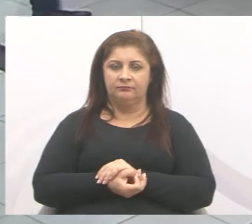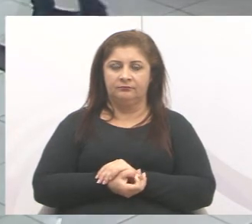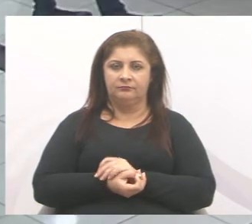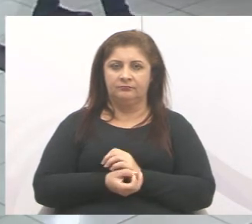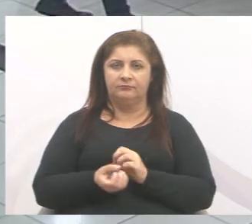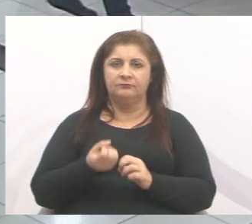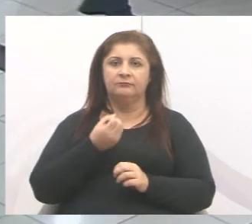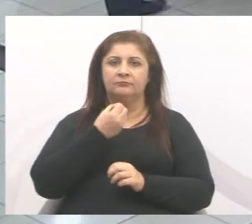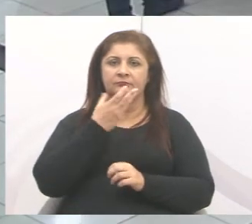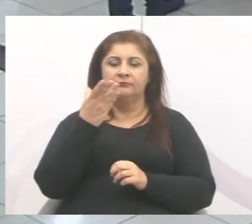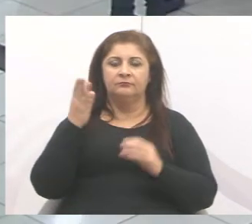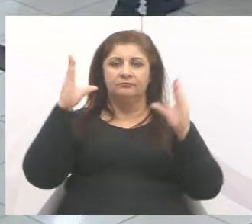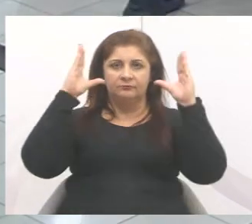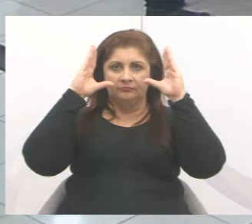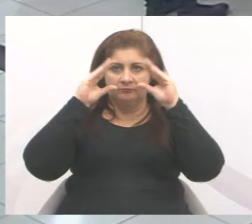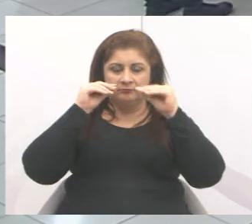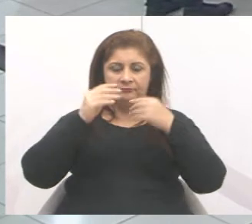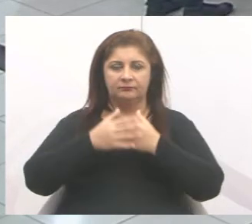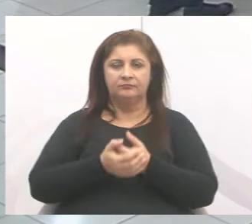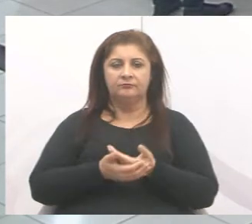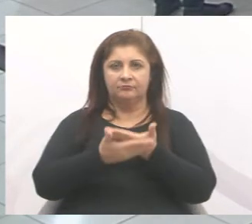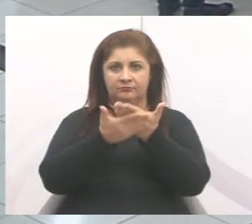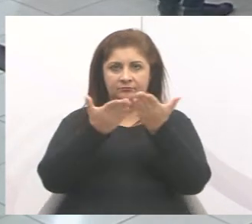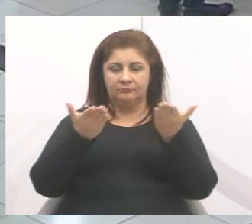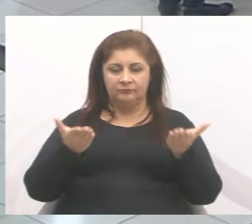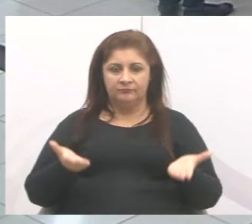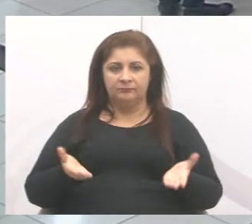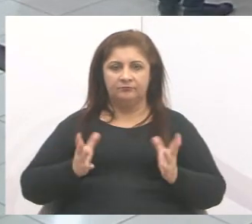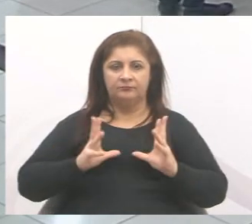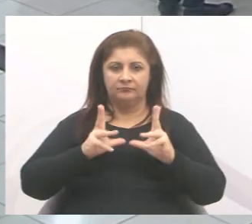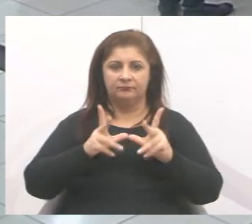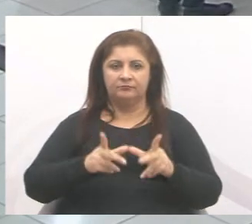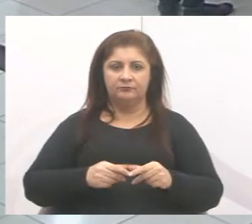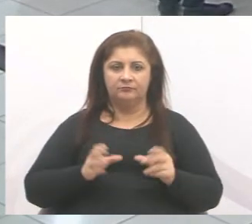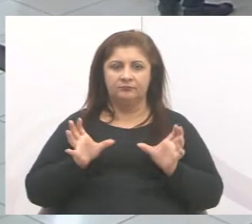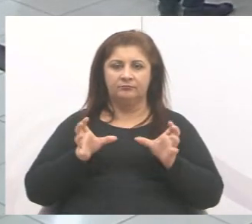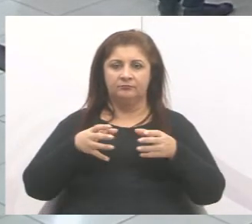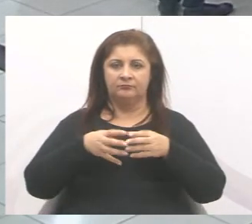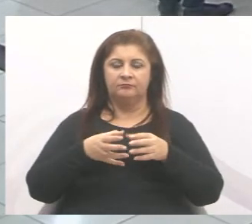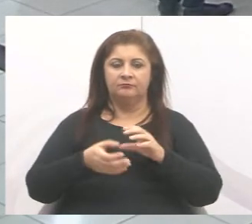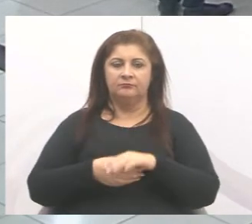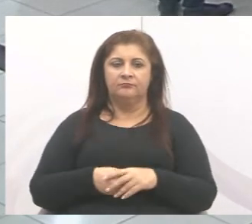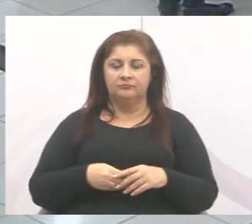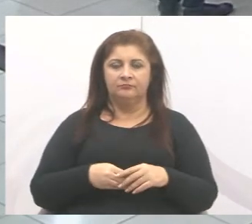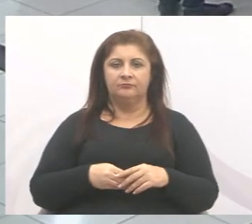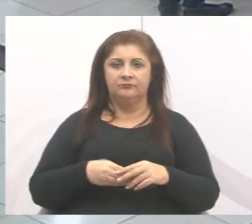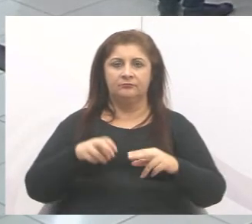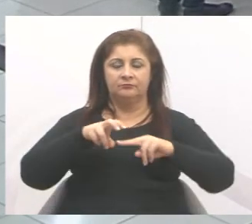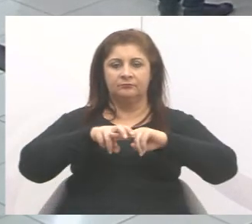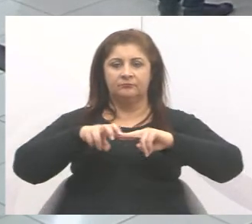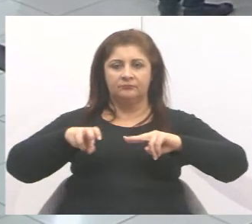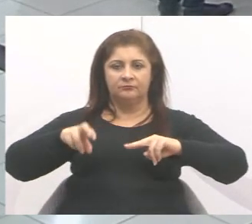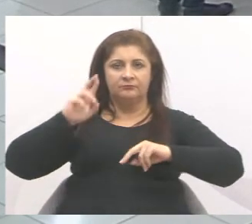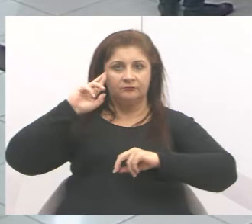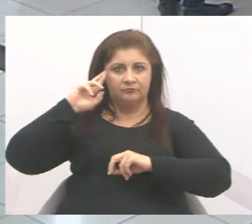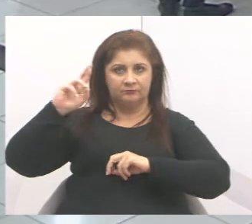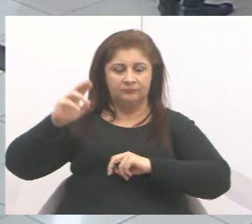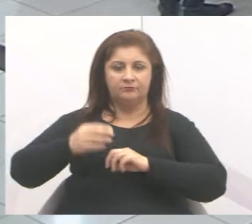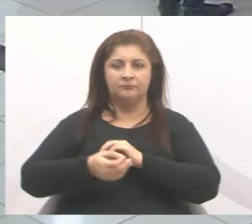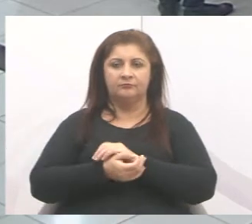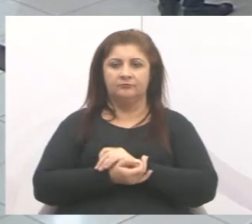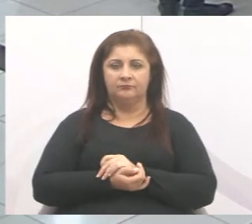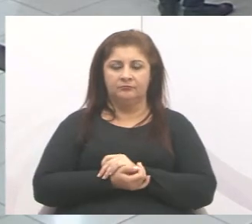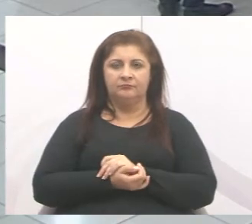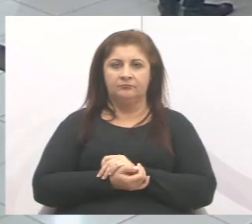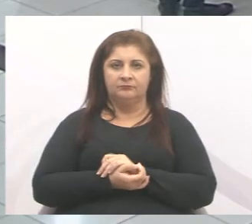Boa noite a todos que nos assistem. Boa noite, Celso, e a equipe do governo que está aqui presente, a mesa que hoje é composta pelo